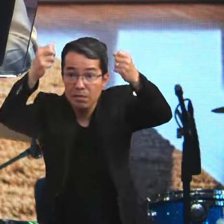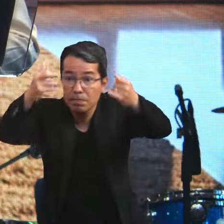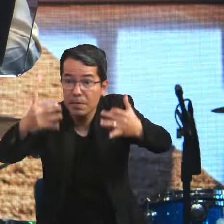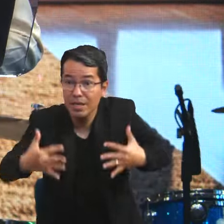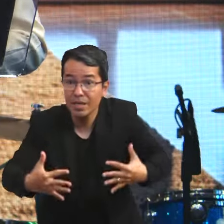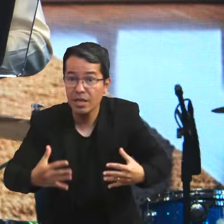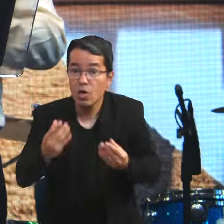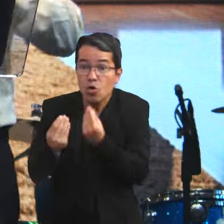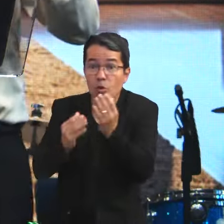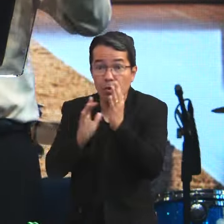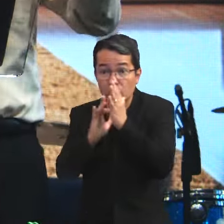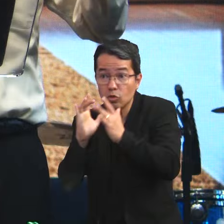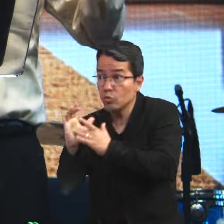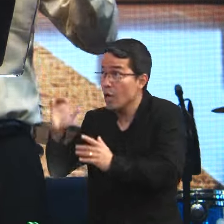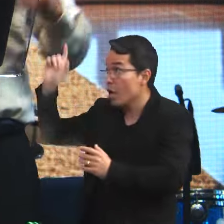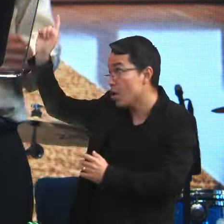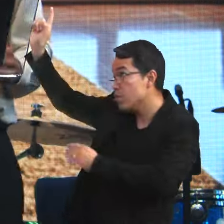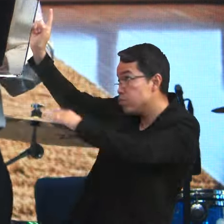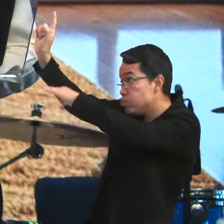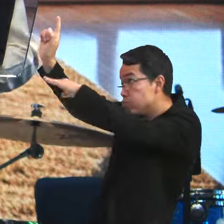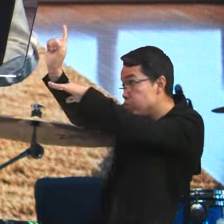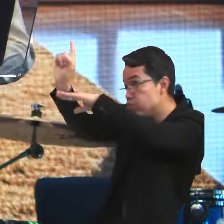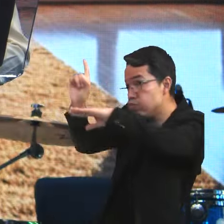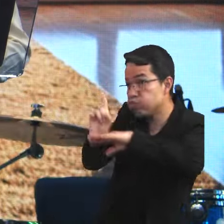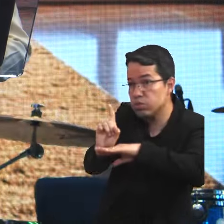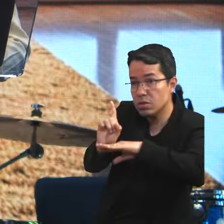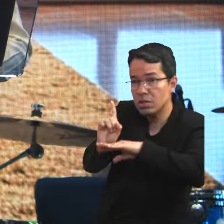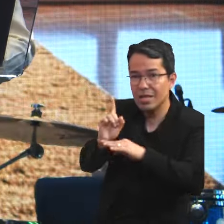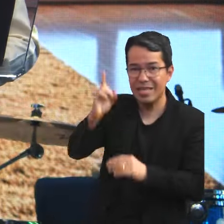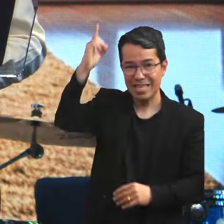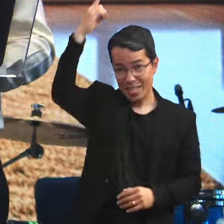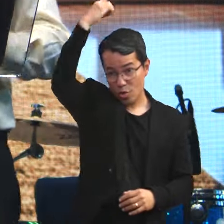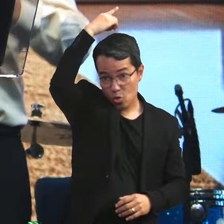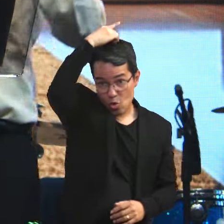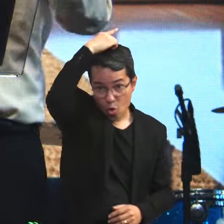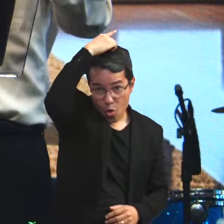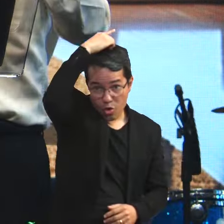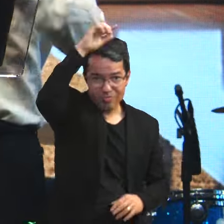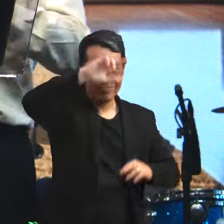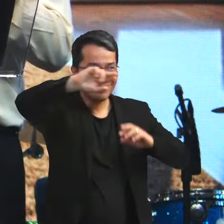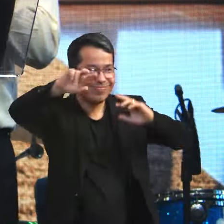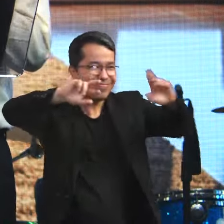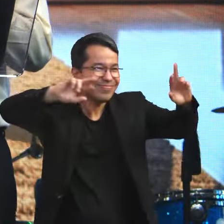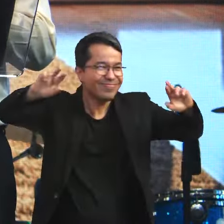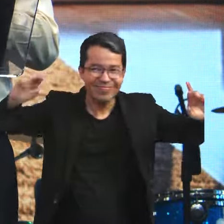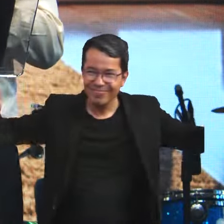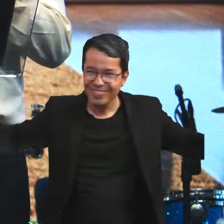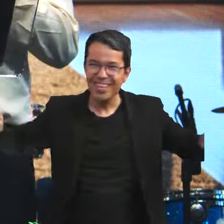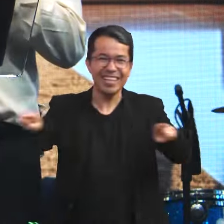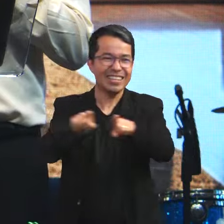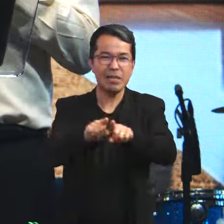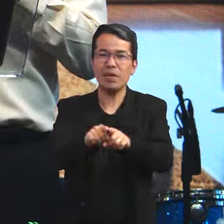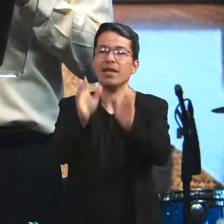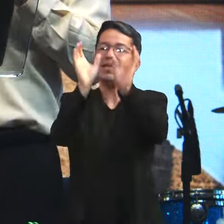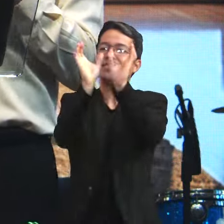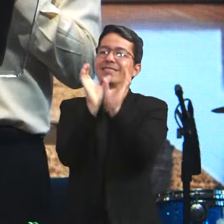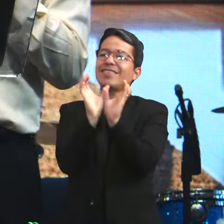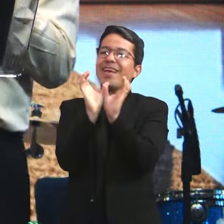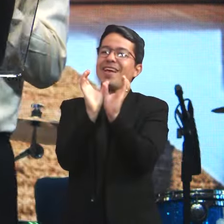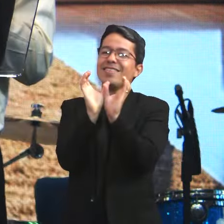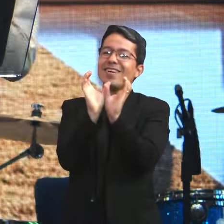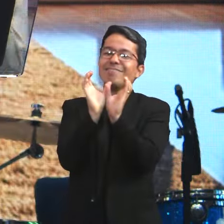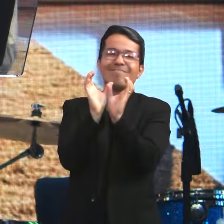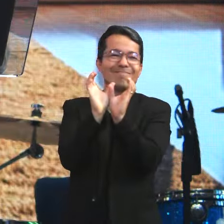sobre a vinda de Jesus Don espírit Santo sobre aia